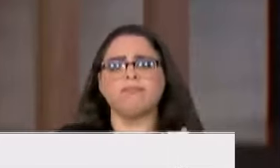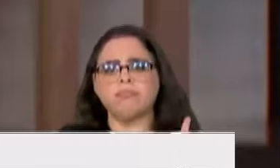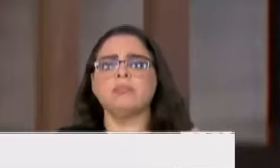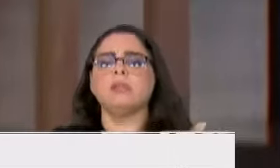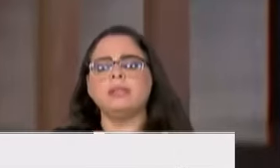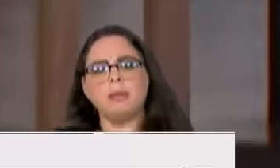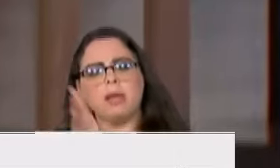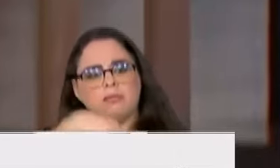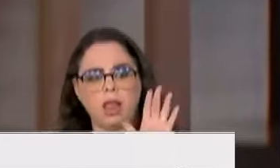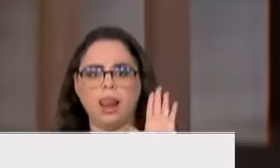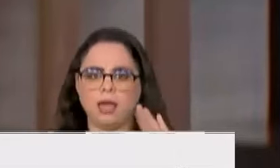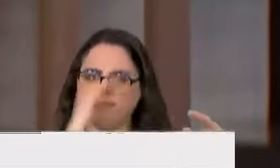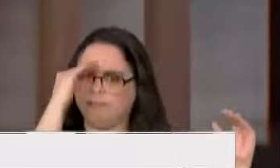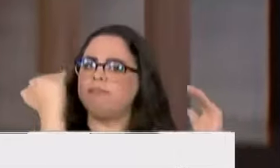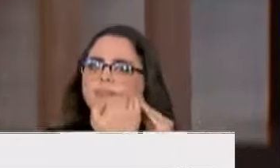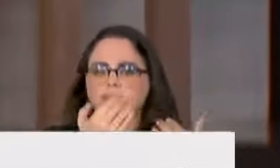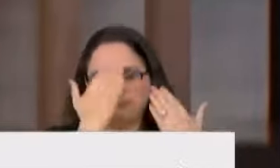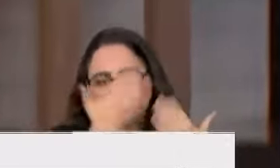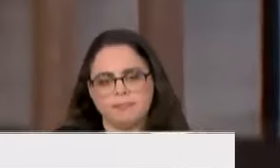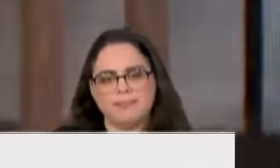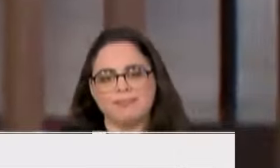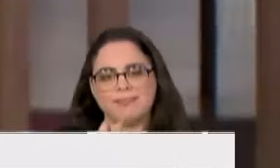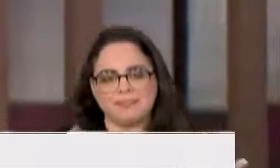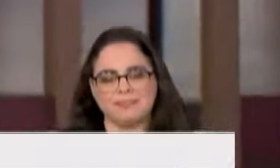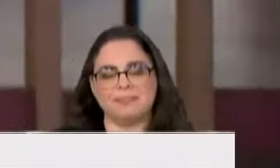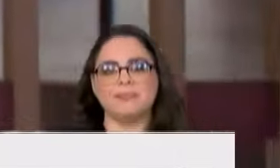acordo com a legislação também. Muito obrigado. Obrigado a todos.